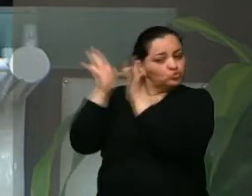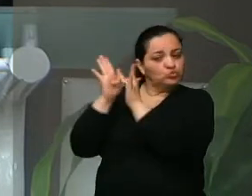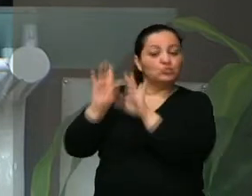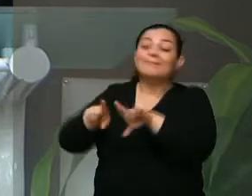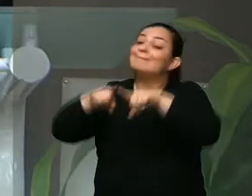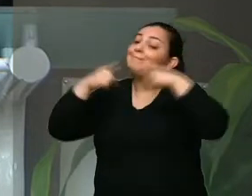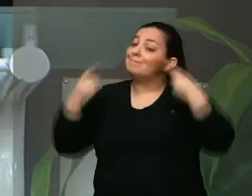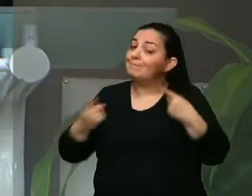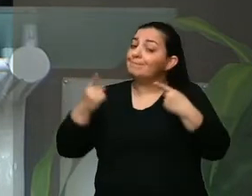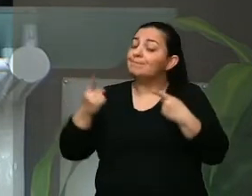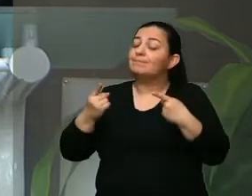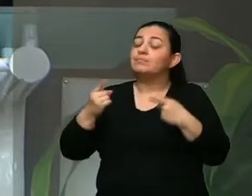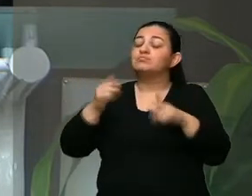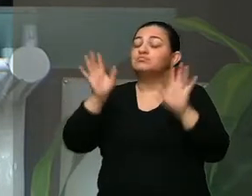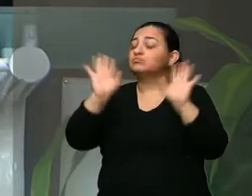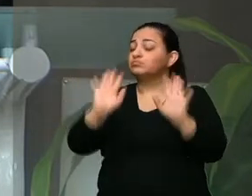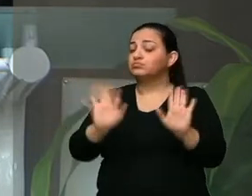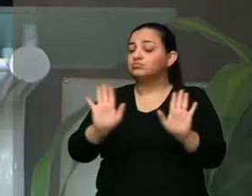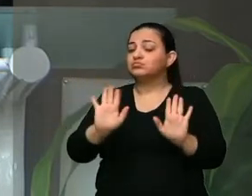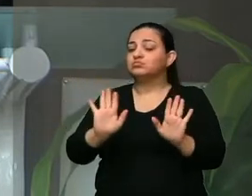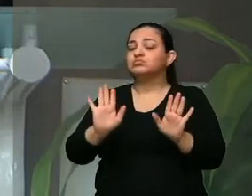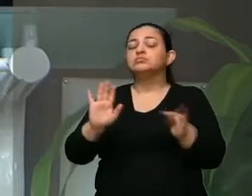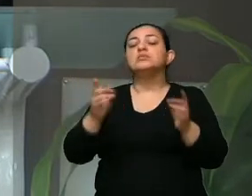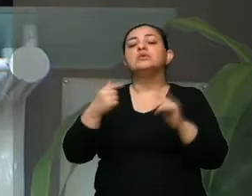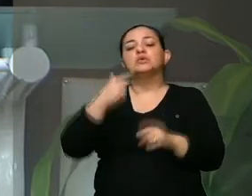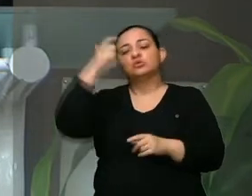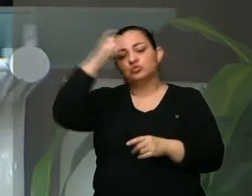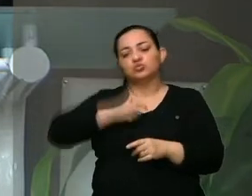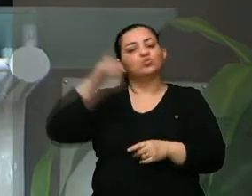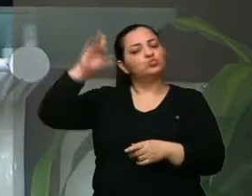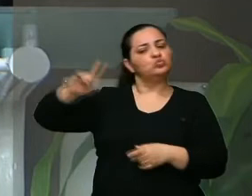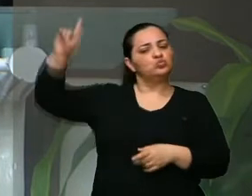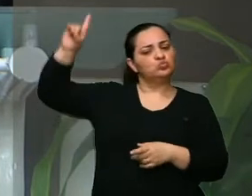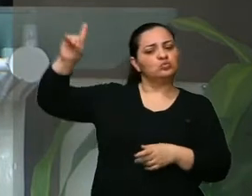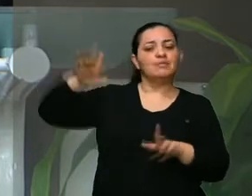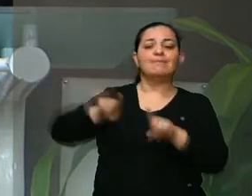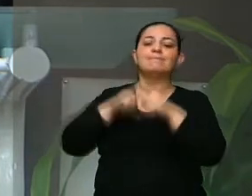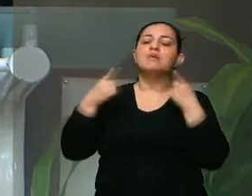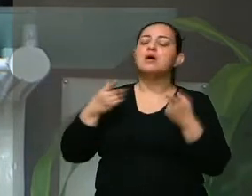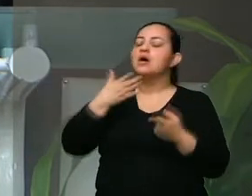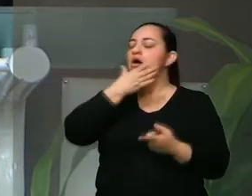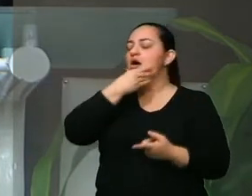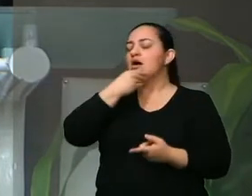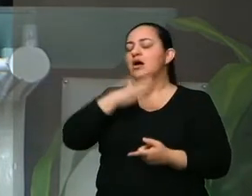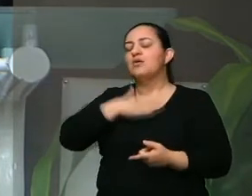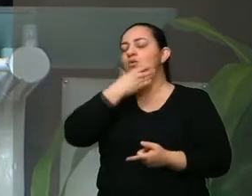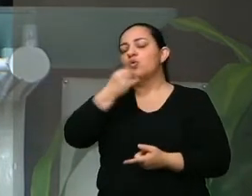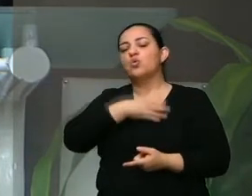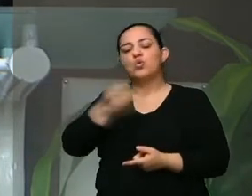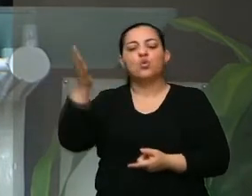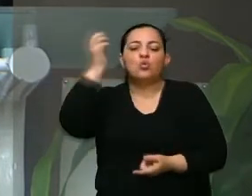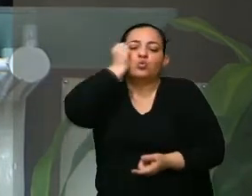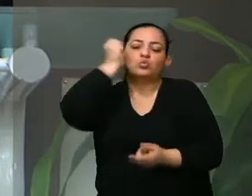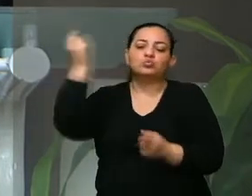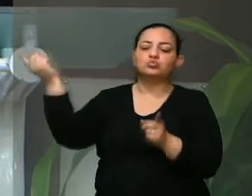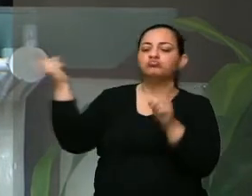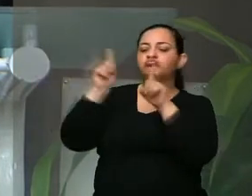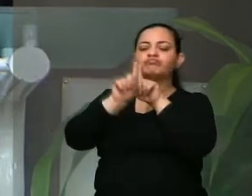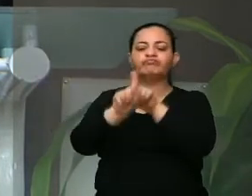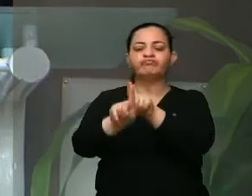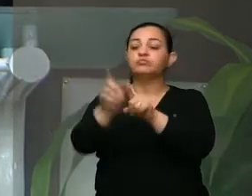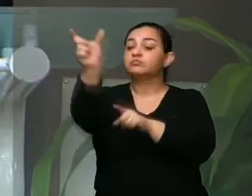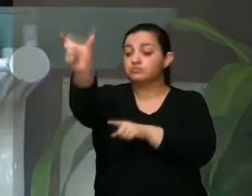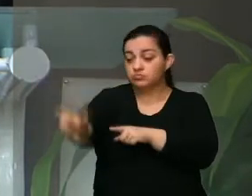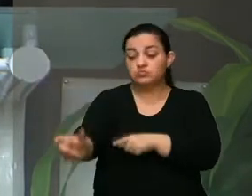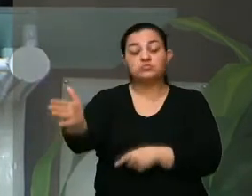lado não me ouçam mais eu sou deus mas meu filho recebeu a adoção quando deus disse esse é